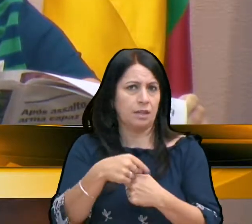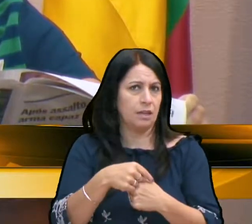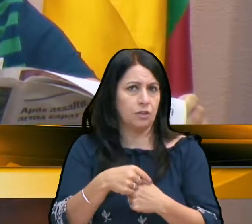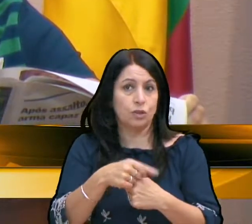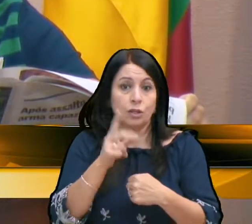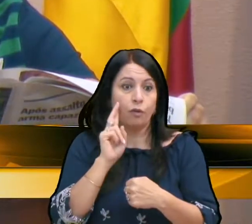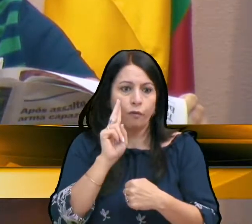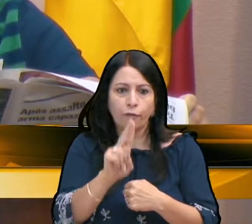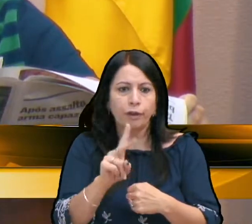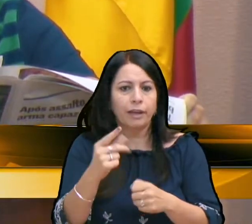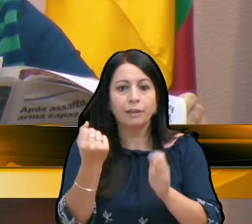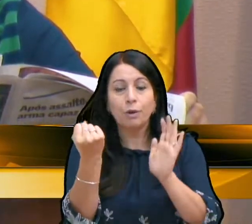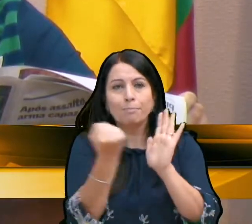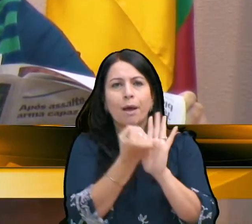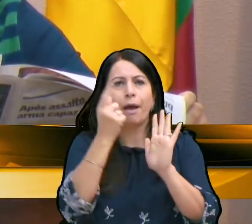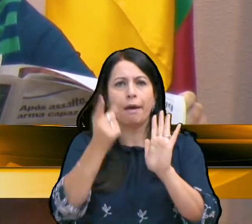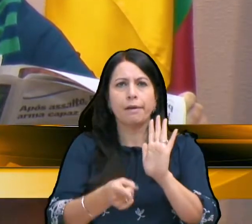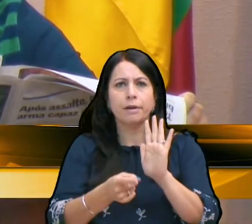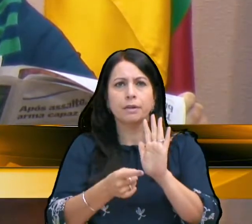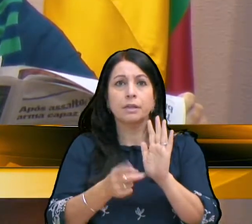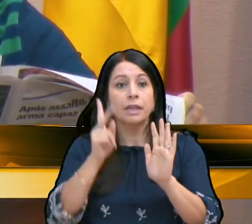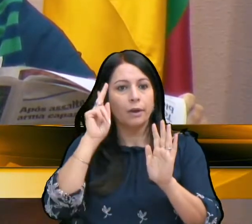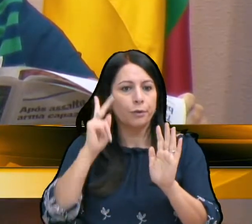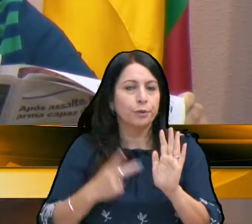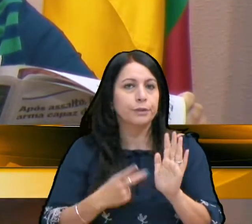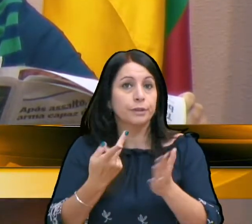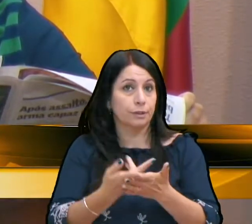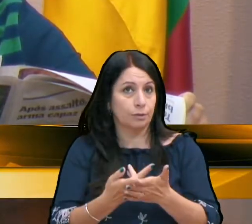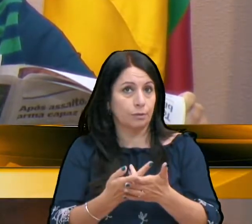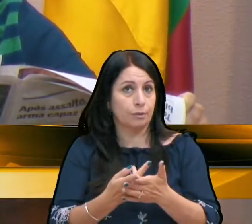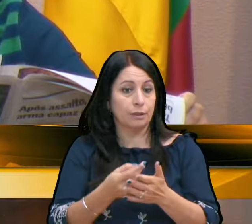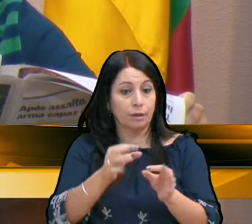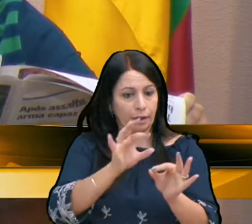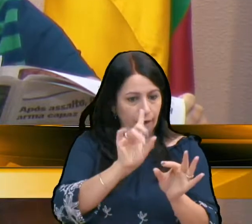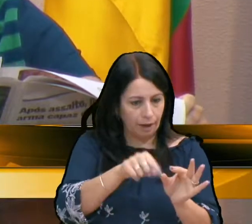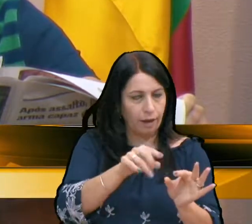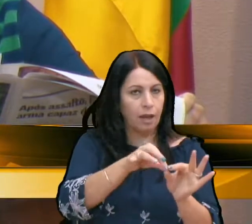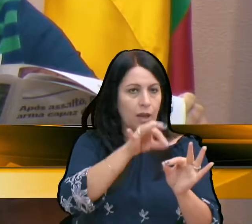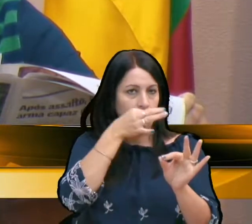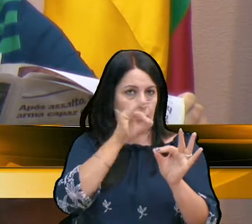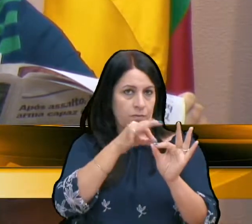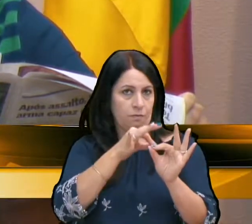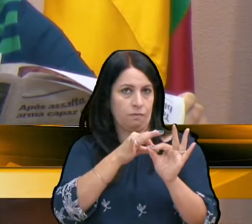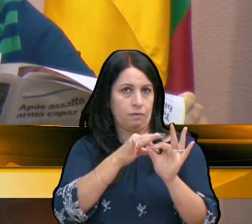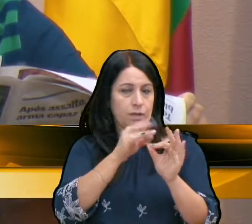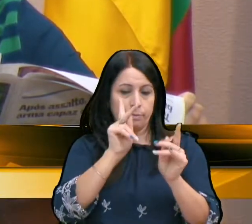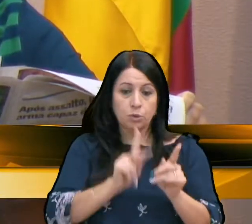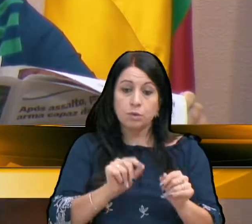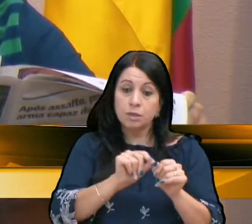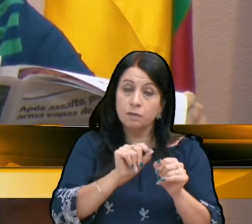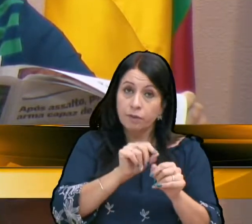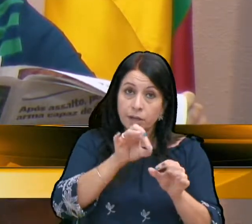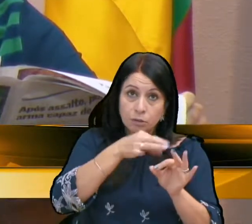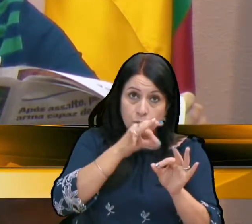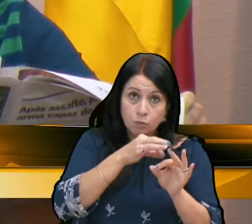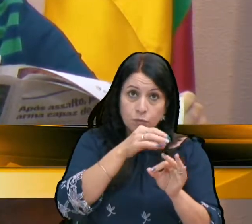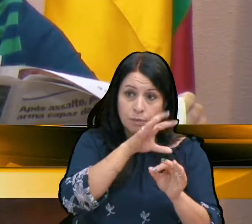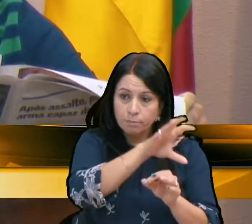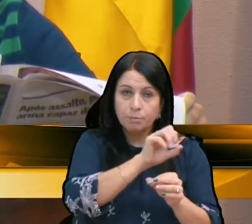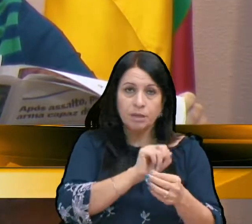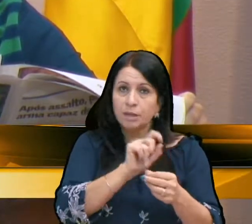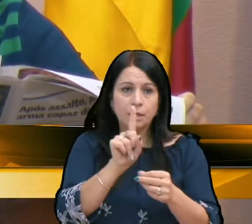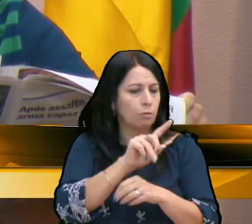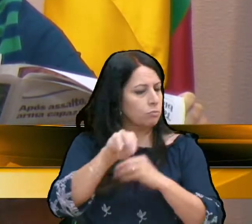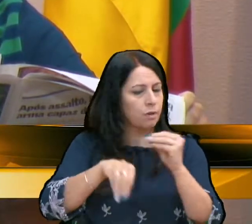aquilo que é sua marca, que a torna reconhecida, a uva. Seus produtores, sua colheita. Não